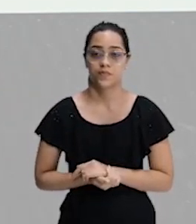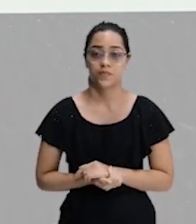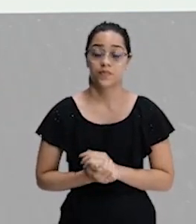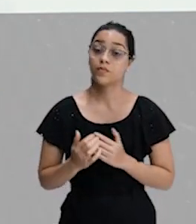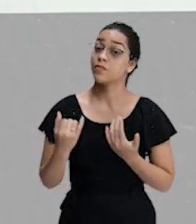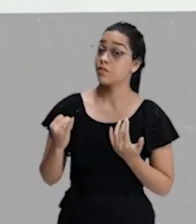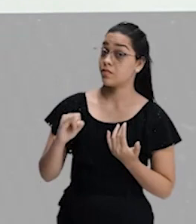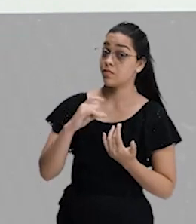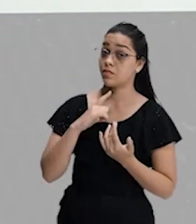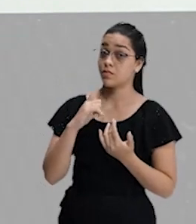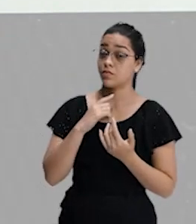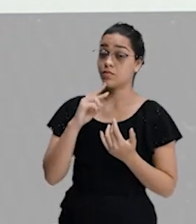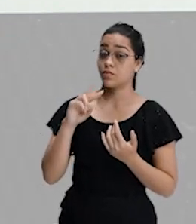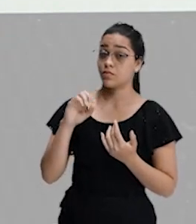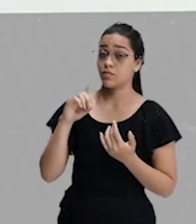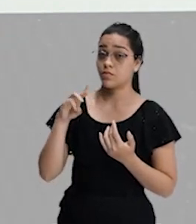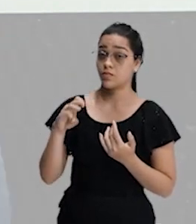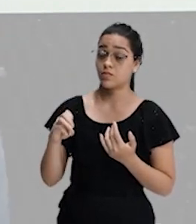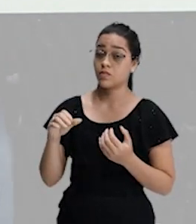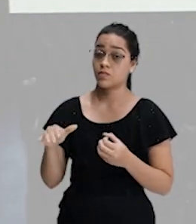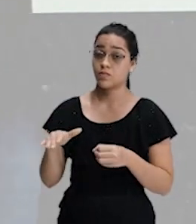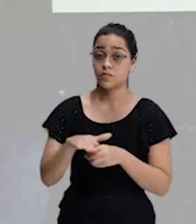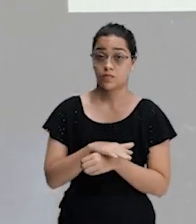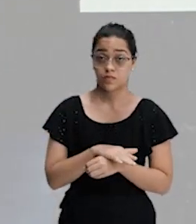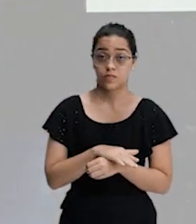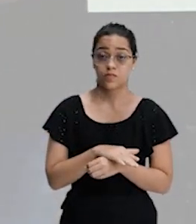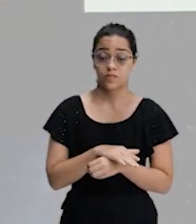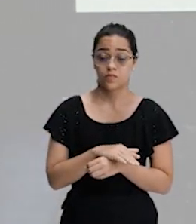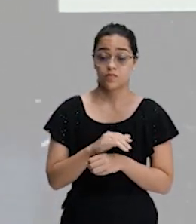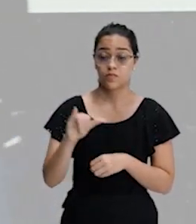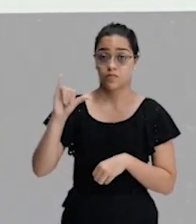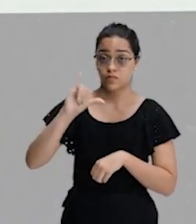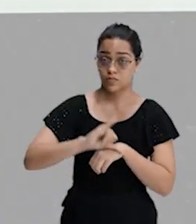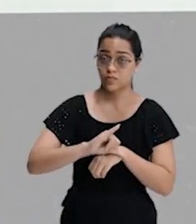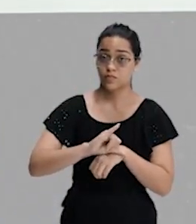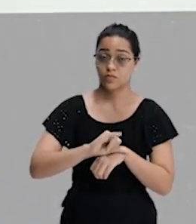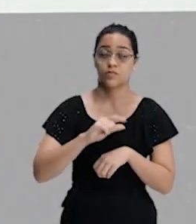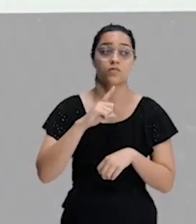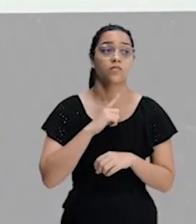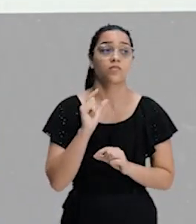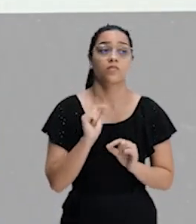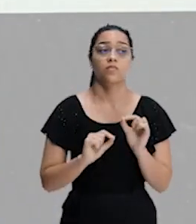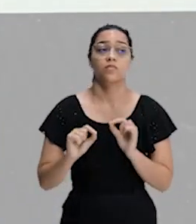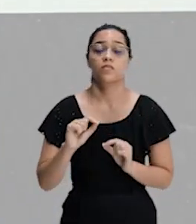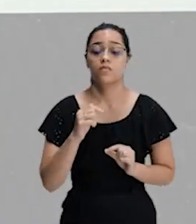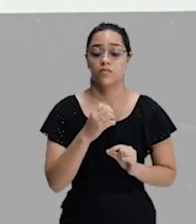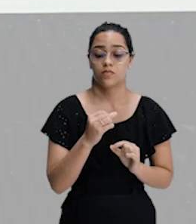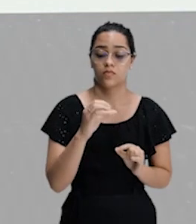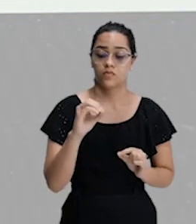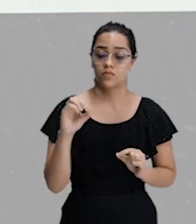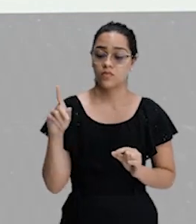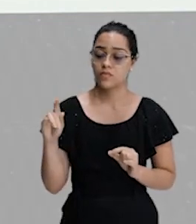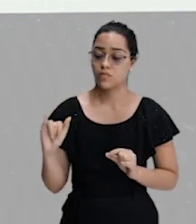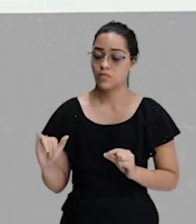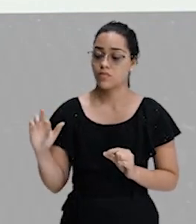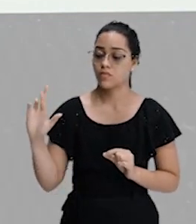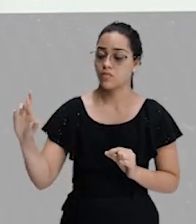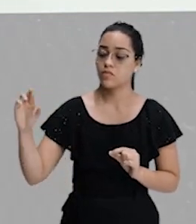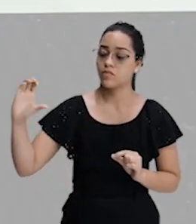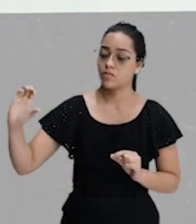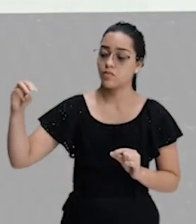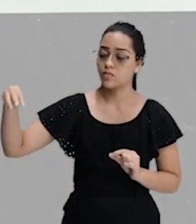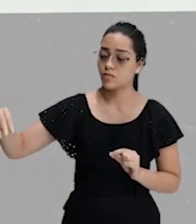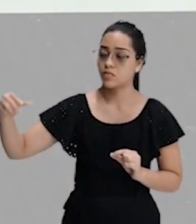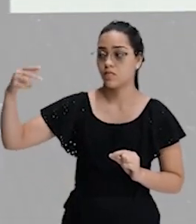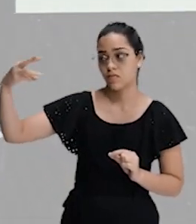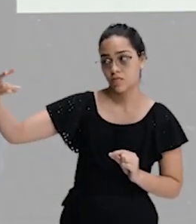Então, se esse volume fosse cheio, se ele fosse maciço, ele teria 600 pi centímetros cúbicos.